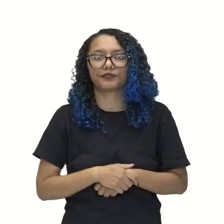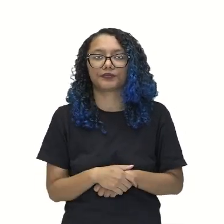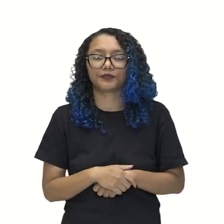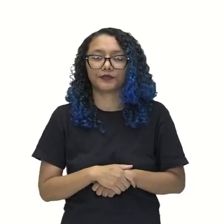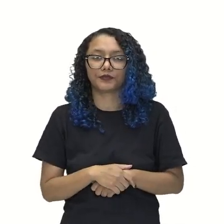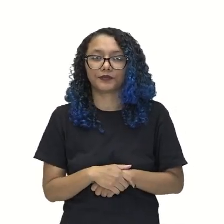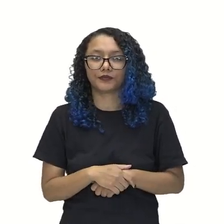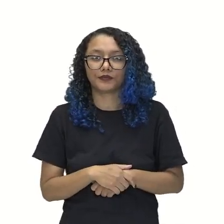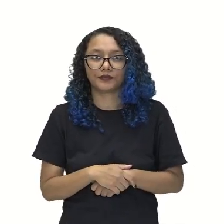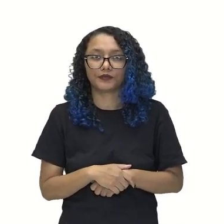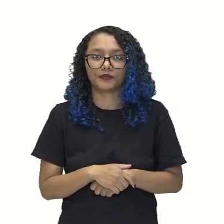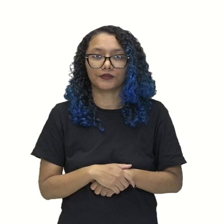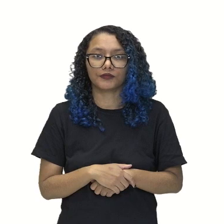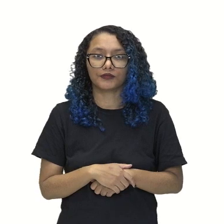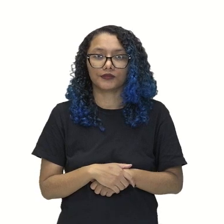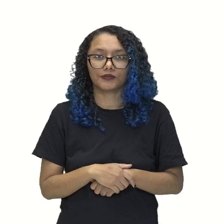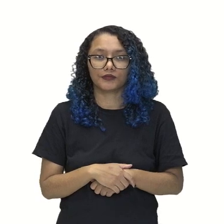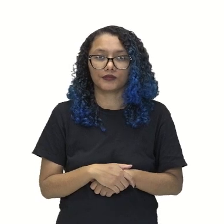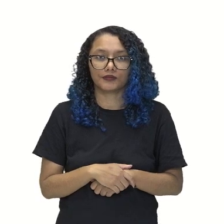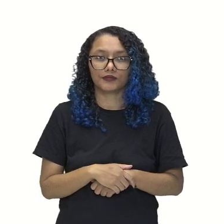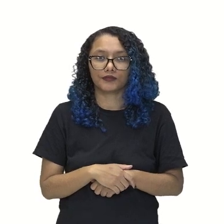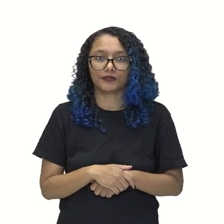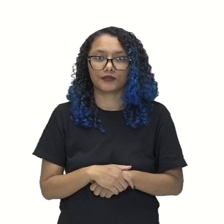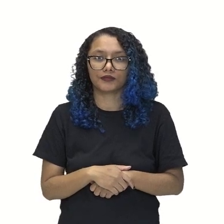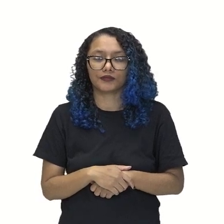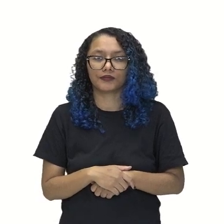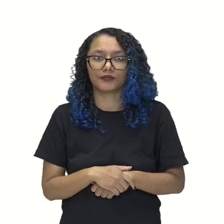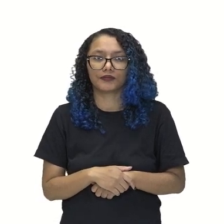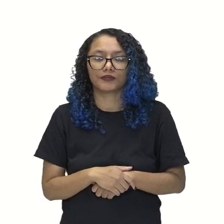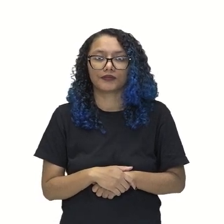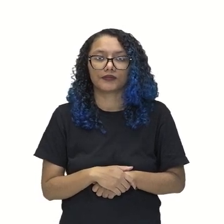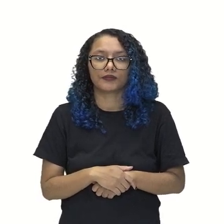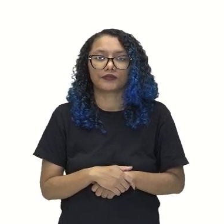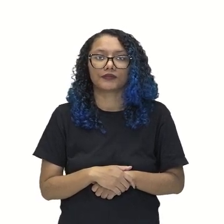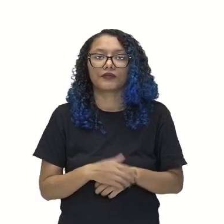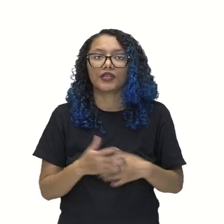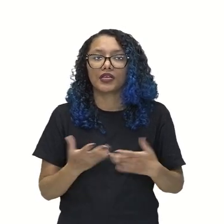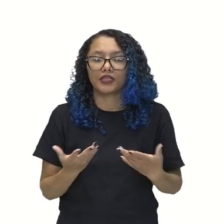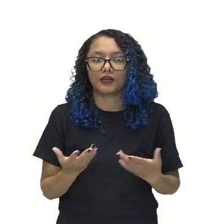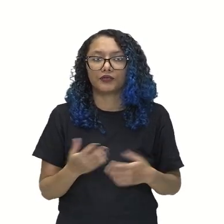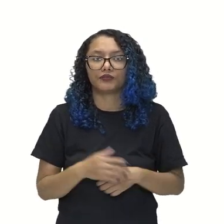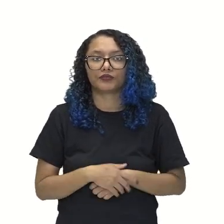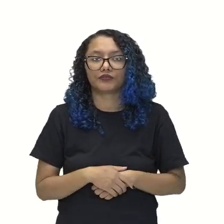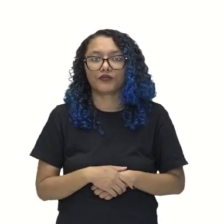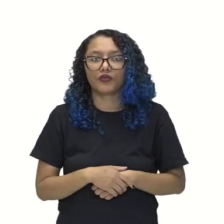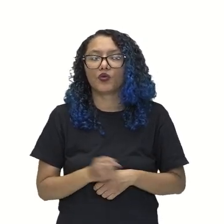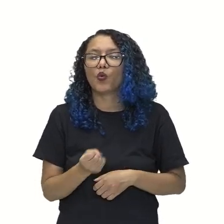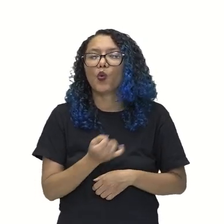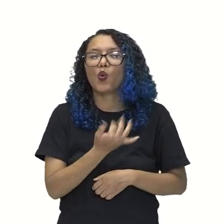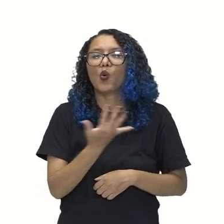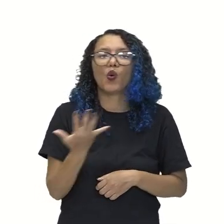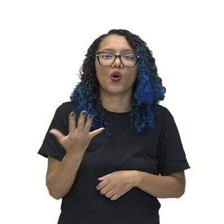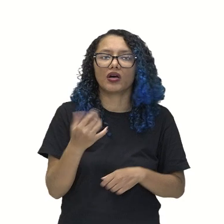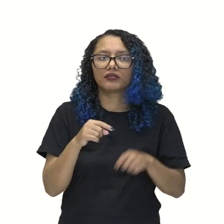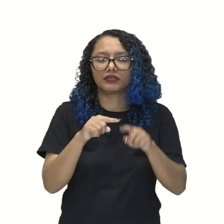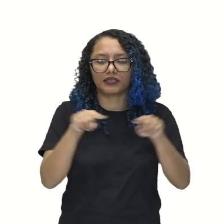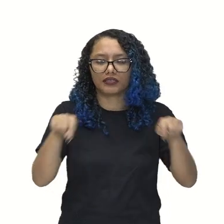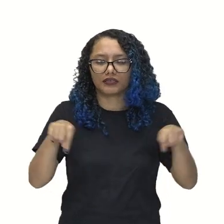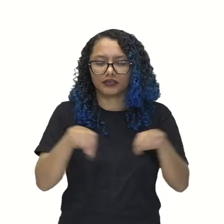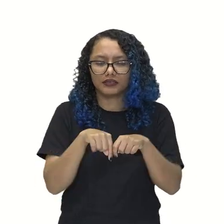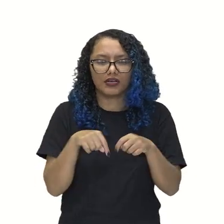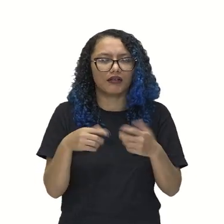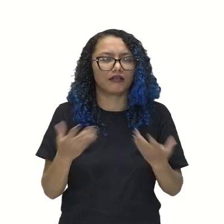Então, na primeira situação, eu disse que essa escola possuía 25 salas entre salas